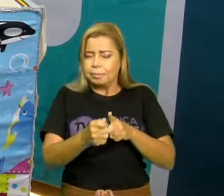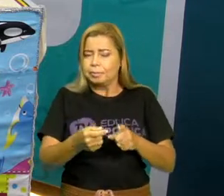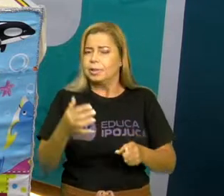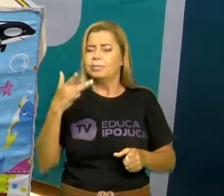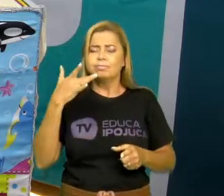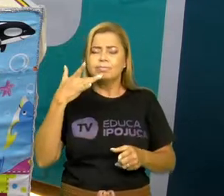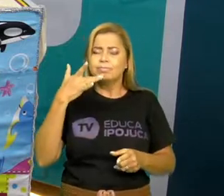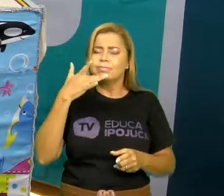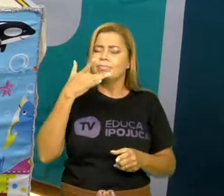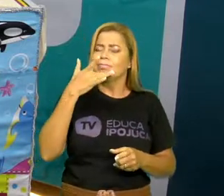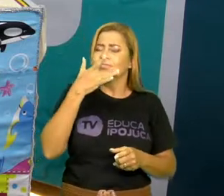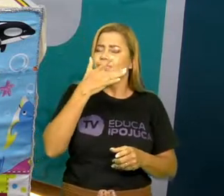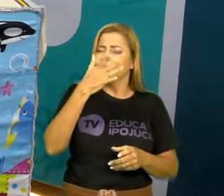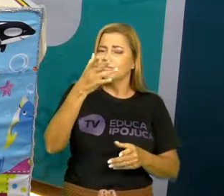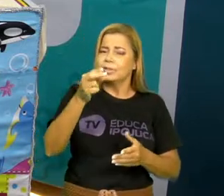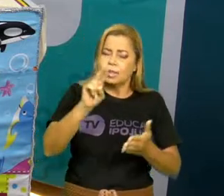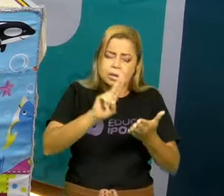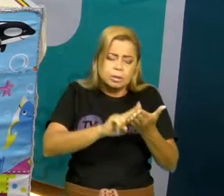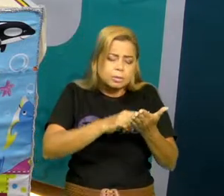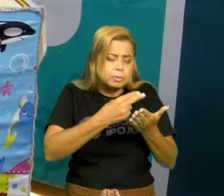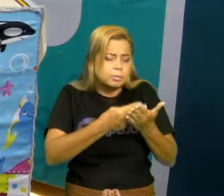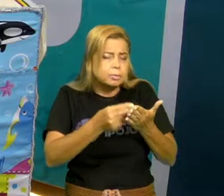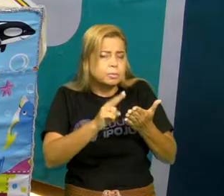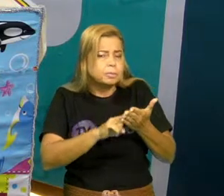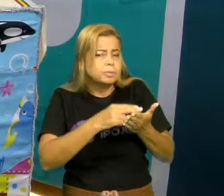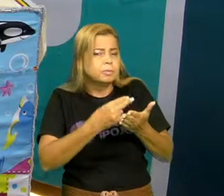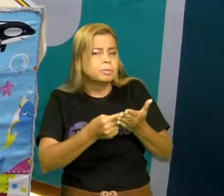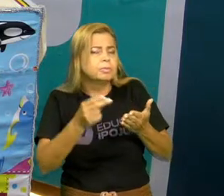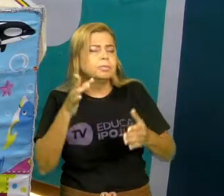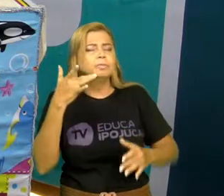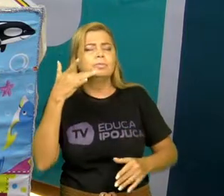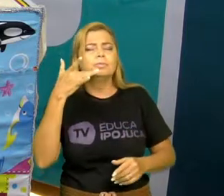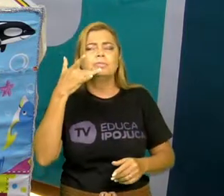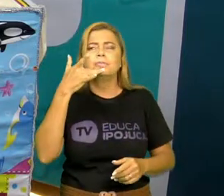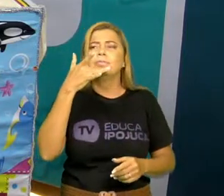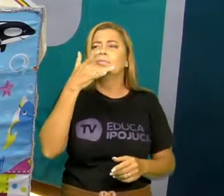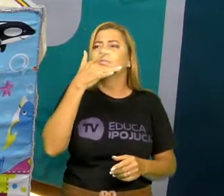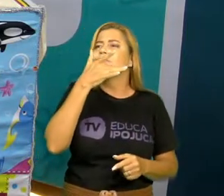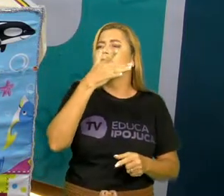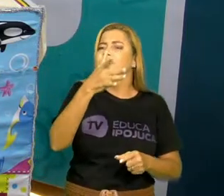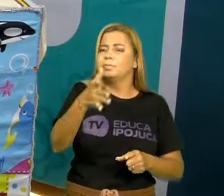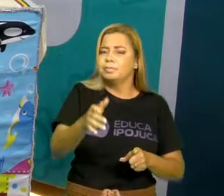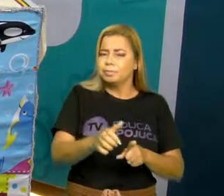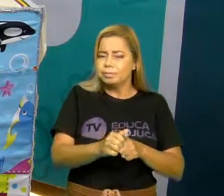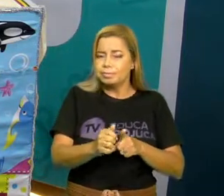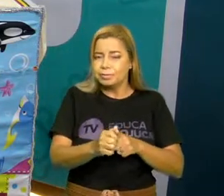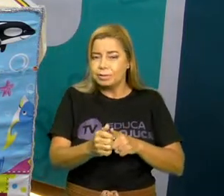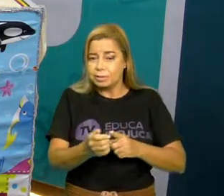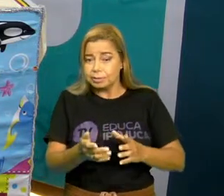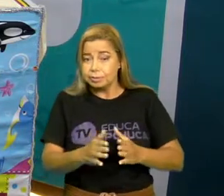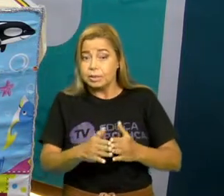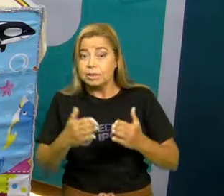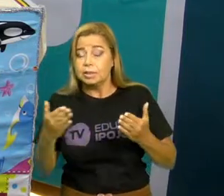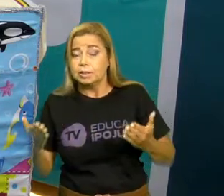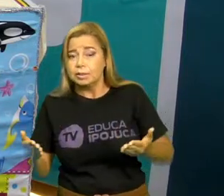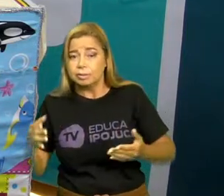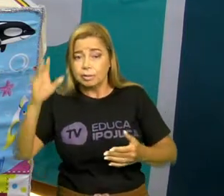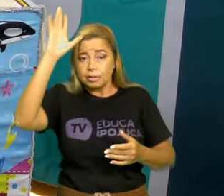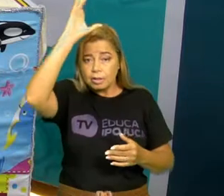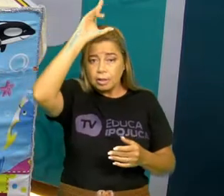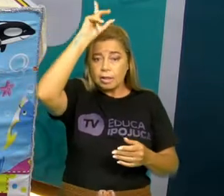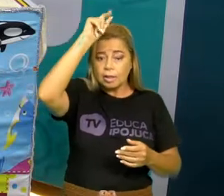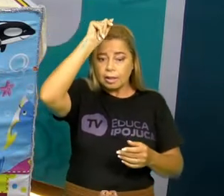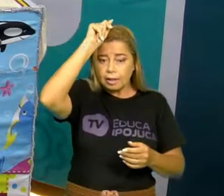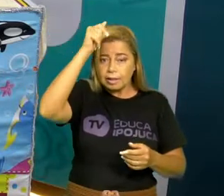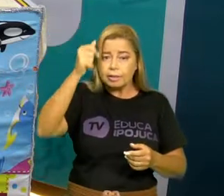Leiturinha? Cozinhado com manteiga derretida, tia Lê. Ela encontrou. E ela ficou pensando, o